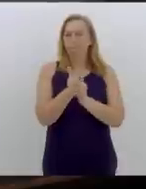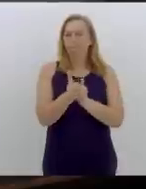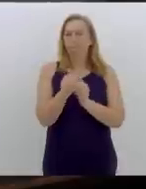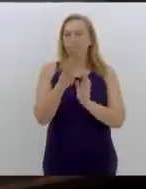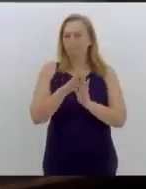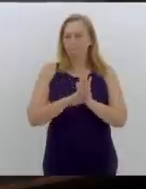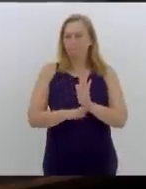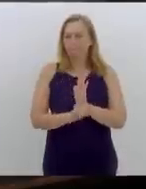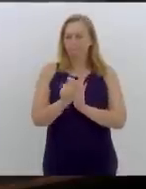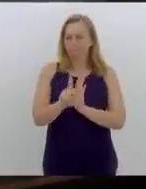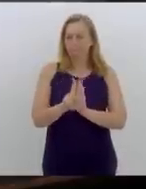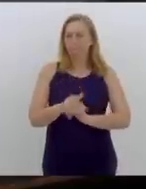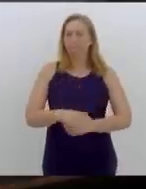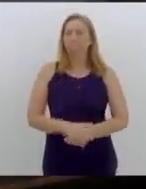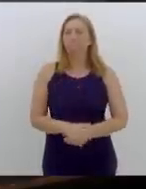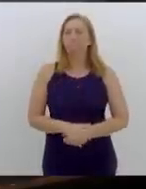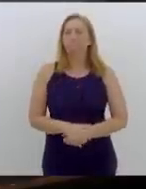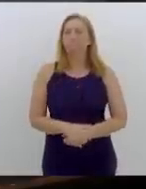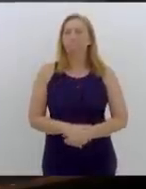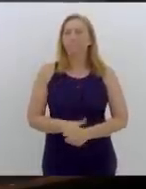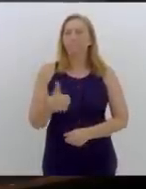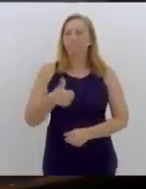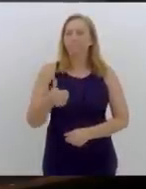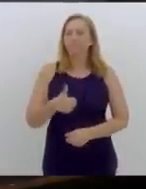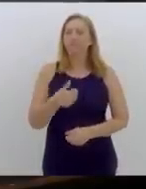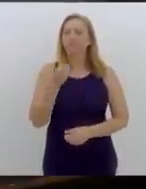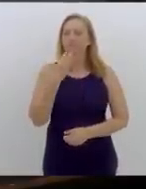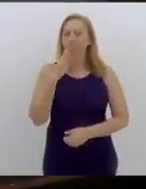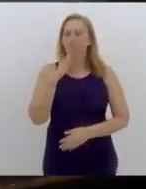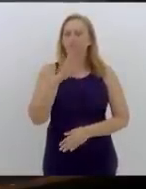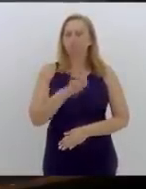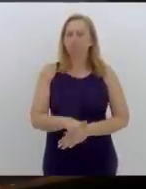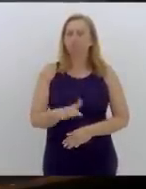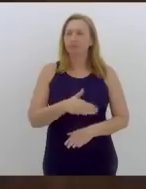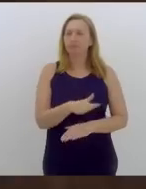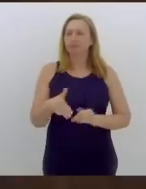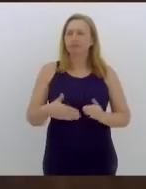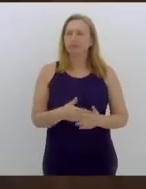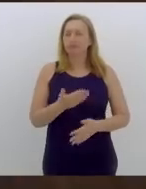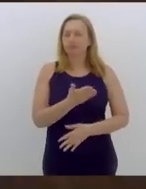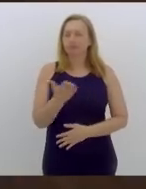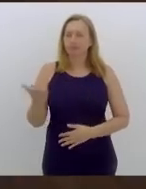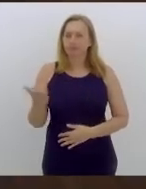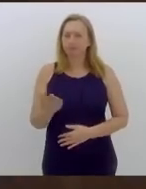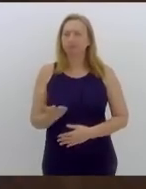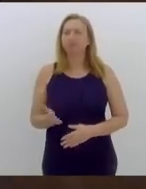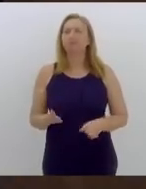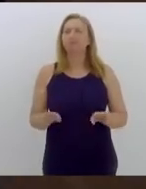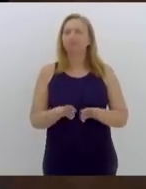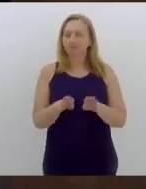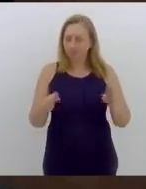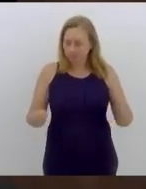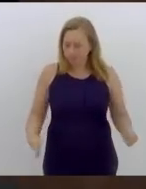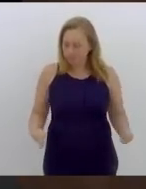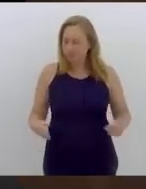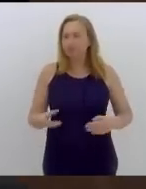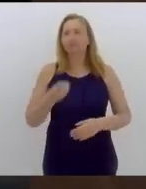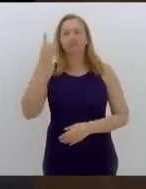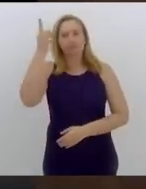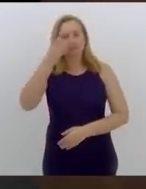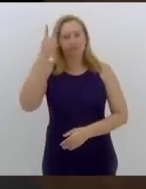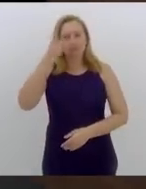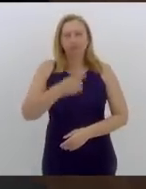amigo pode ser gentileza Primeiramente boa tarde a todos os presentes a todos aí da mesa ao nome Deputado